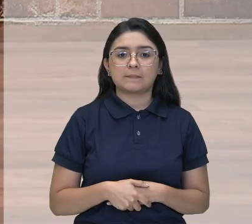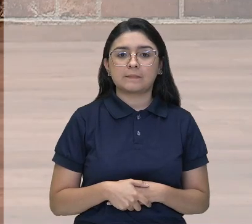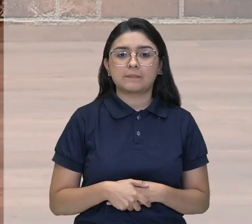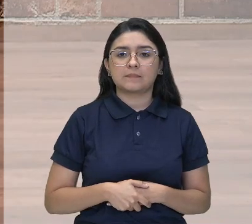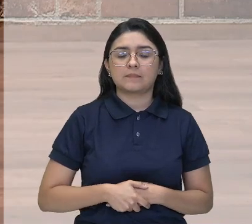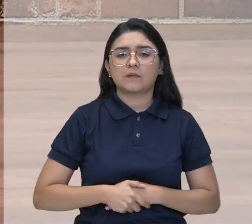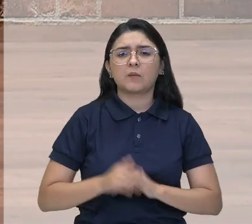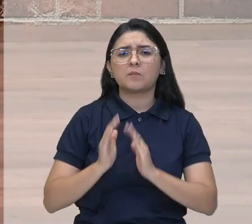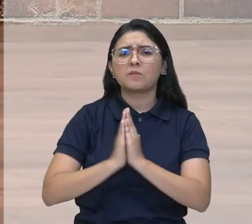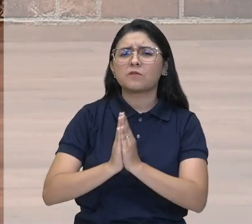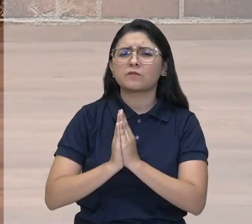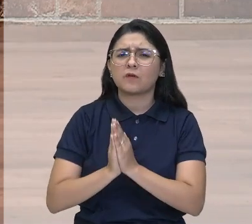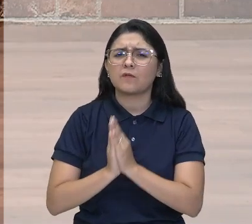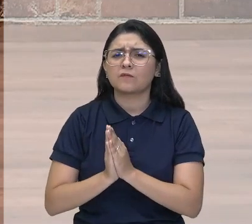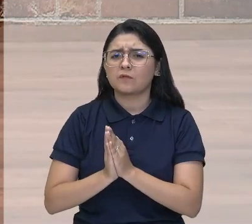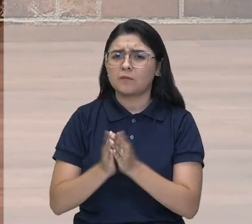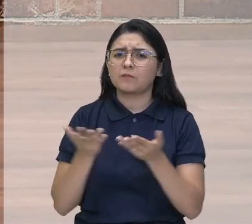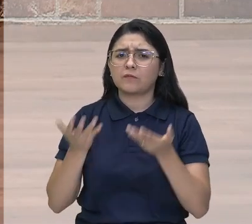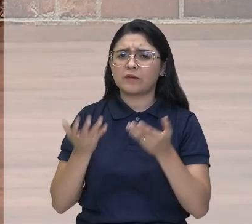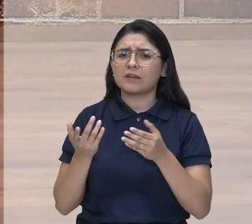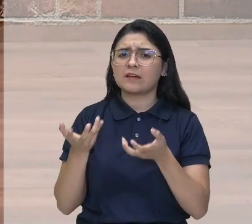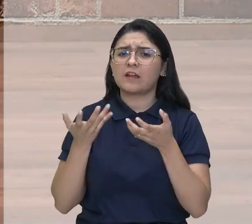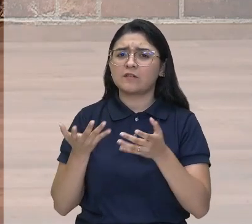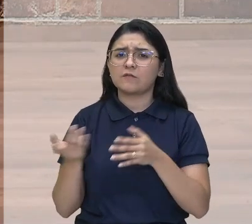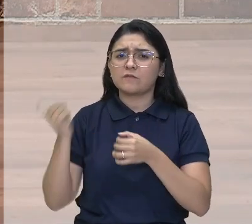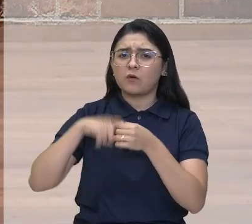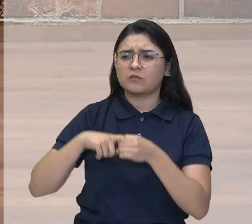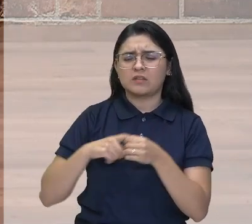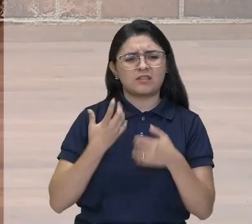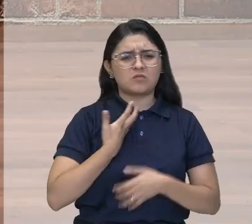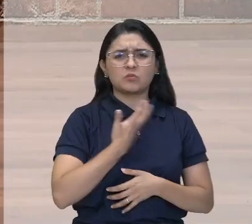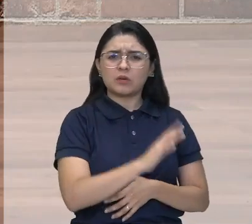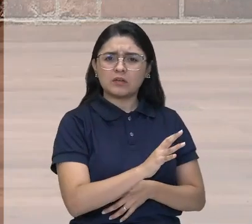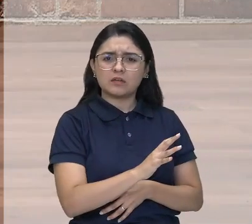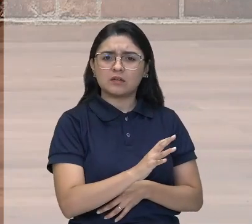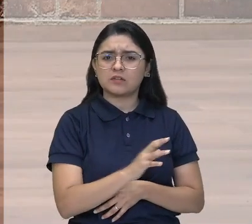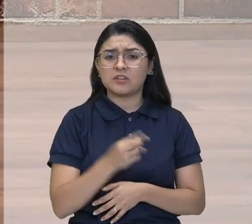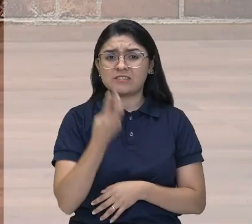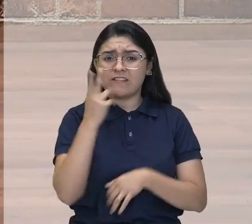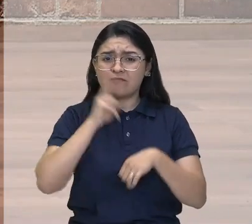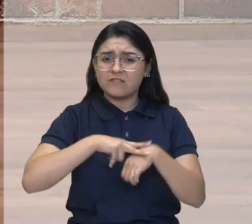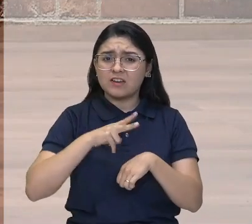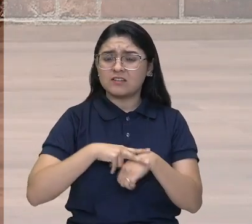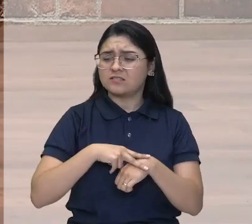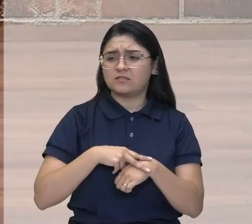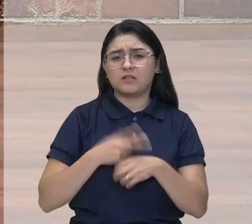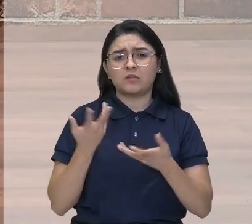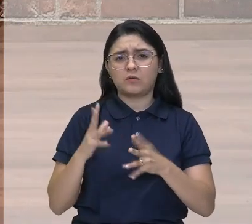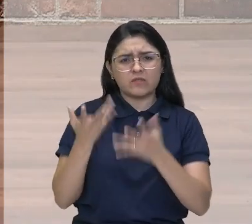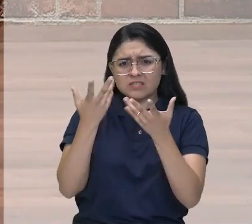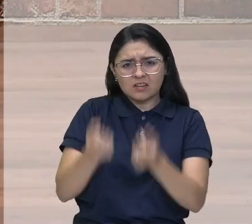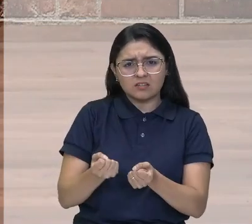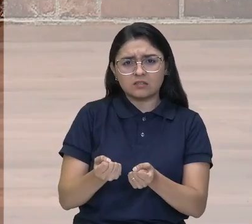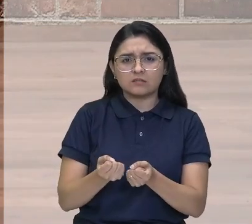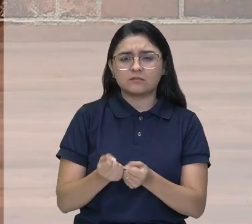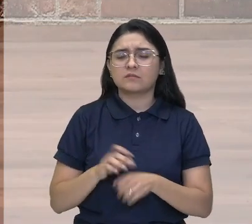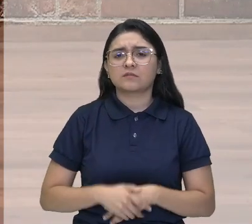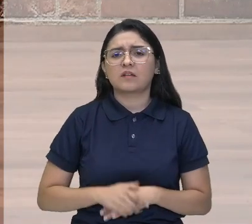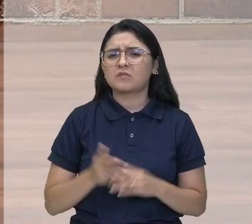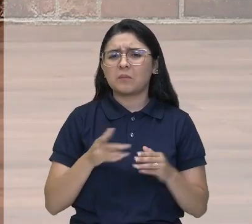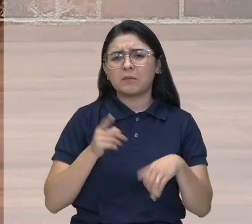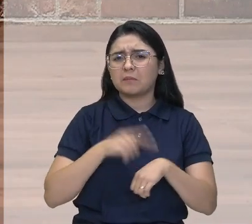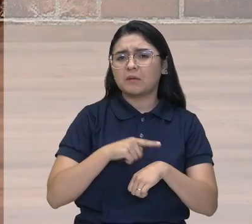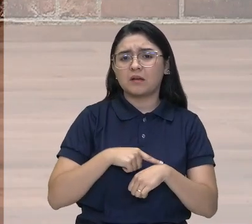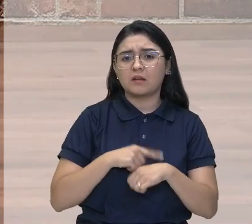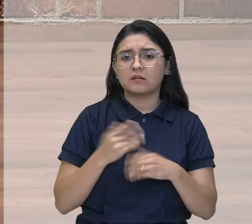Por favor, eu quero voltar contigo, eu não quero saber. Não te quero. Você já me Como deu assim? 3 vezes. Eu não vou te aceitar de volta. Mas foi só um momento, Não, foi só um